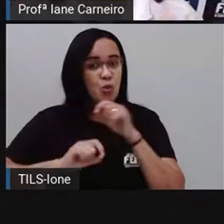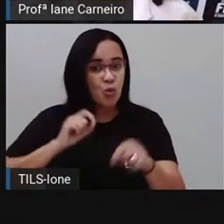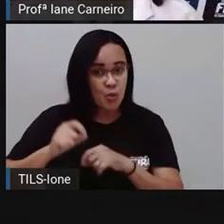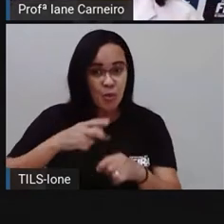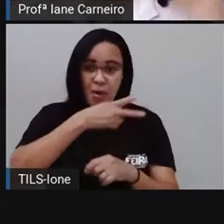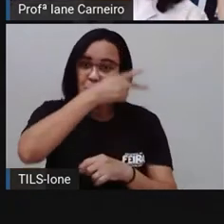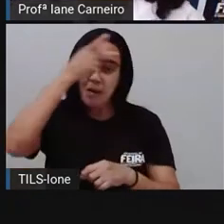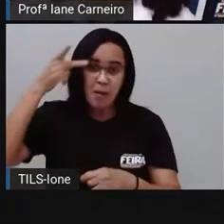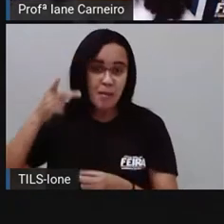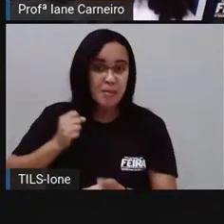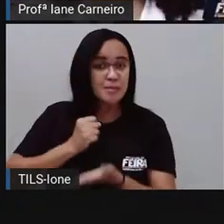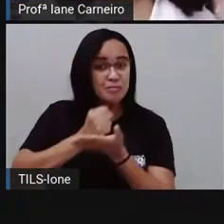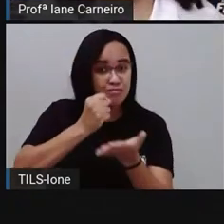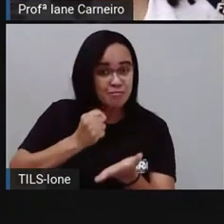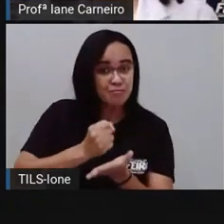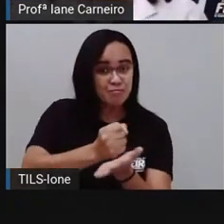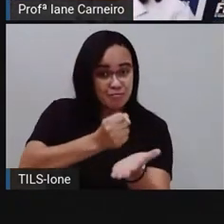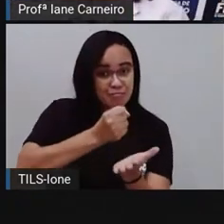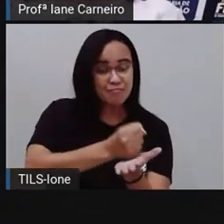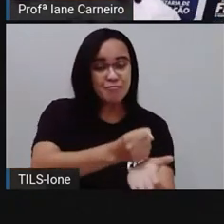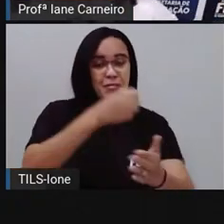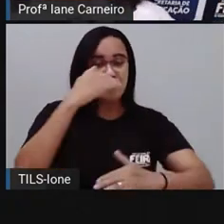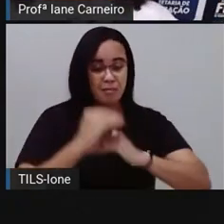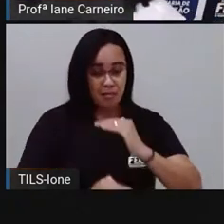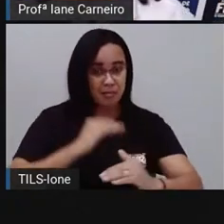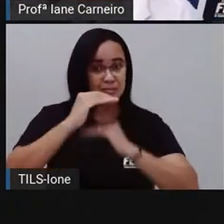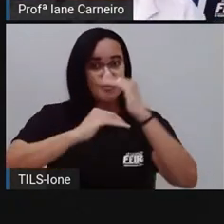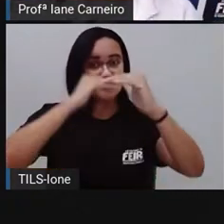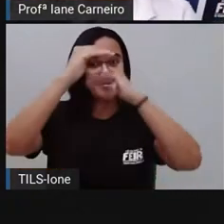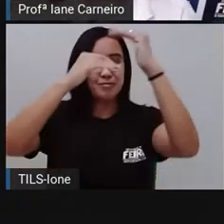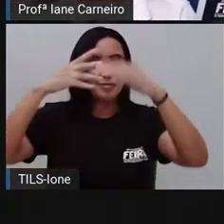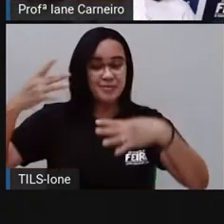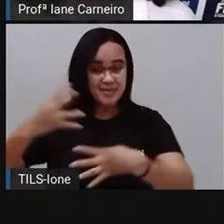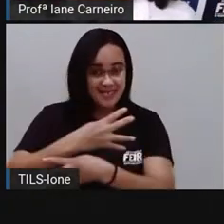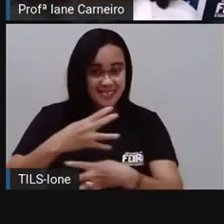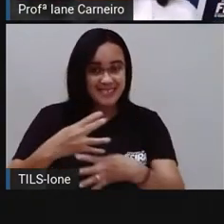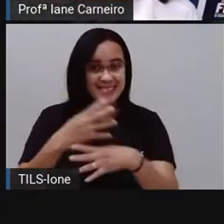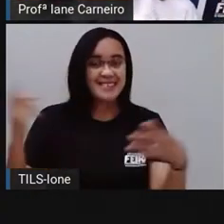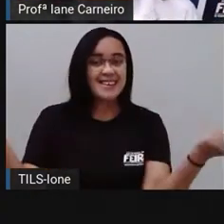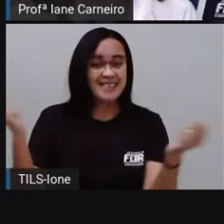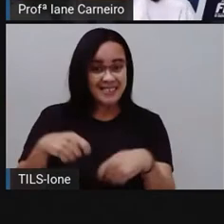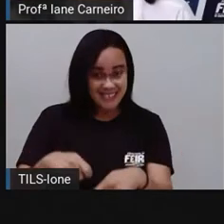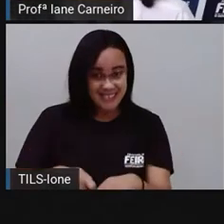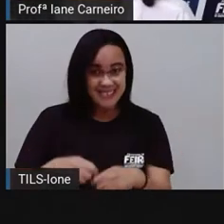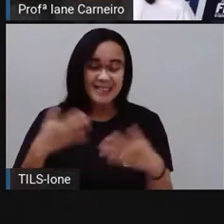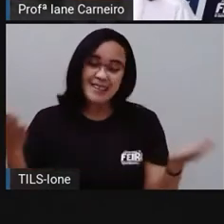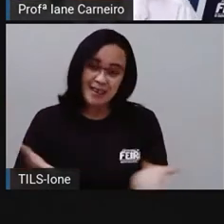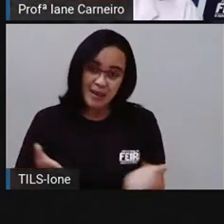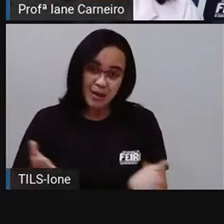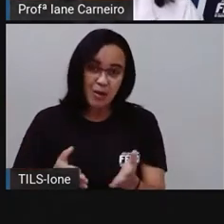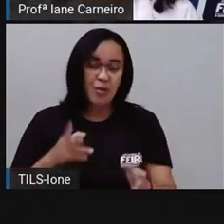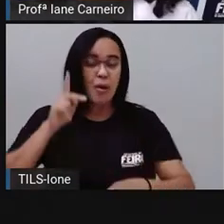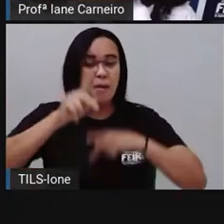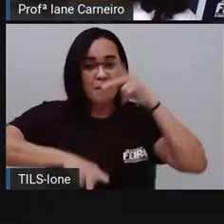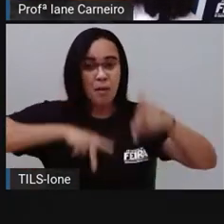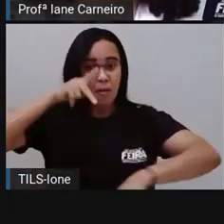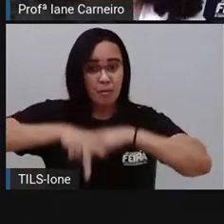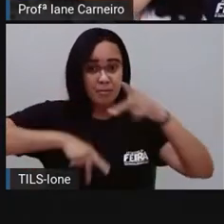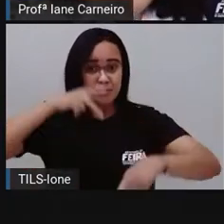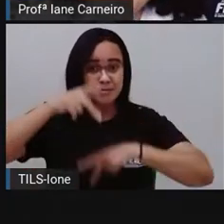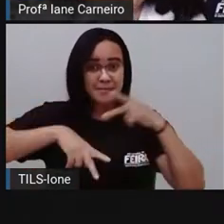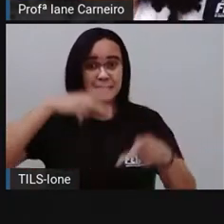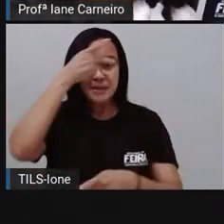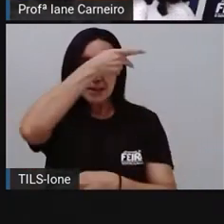contribuem para o desenvolvimento da nossa cidade, né? E aí, para a gente falar do povo feirense, da população de